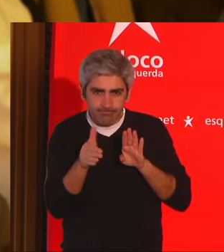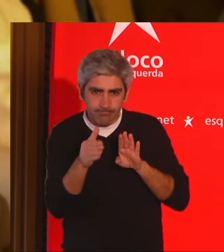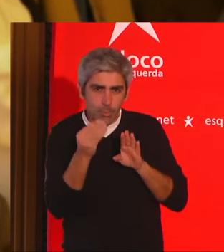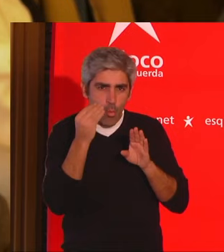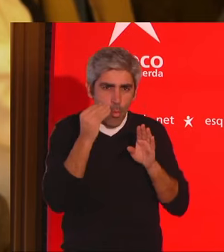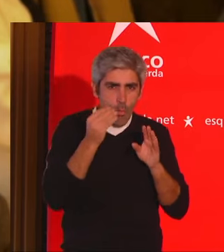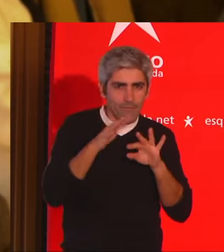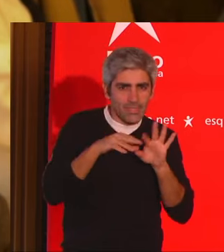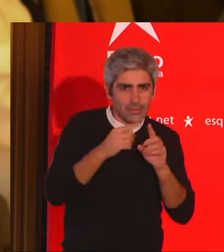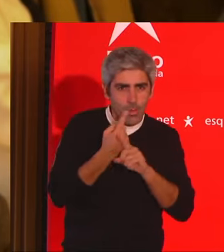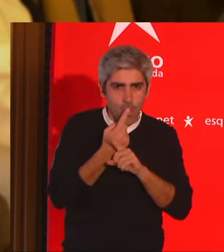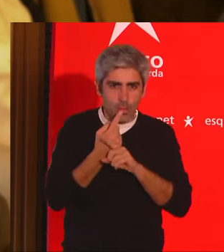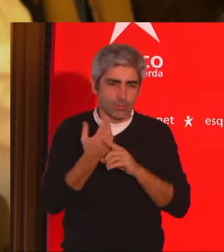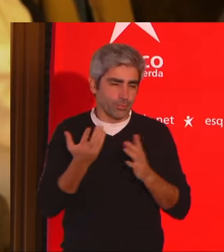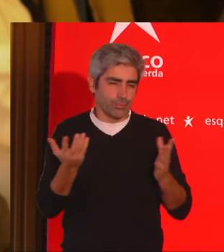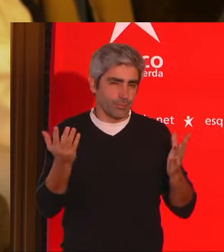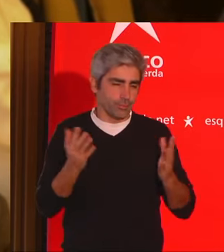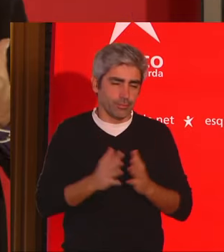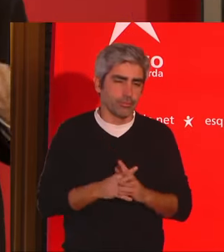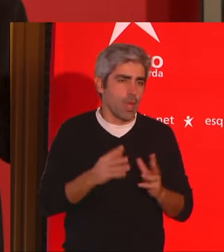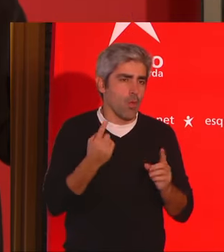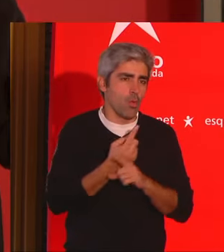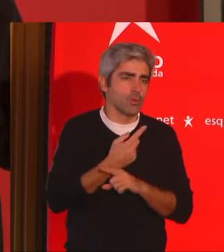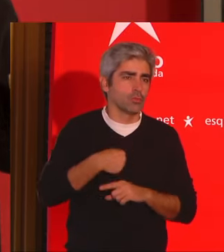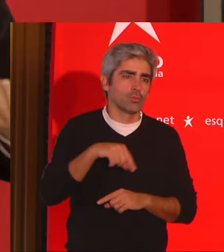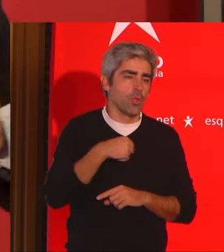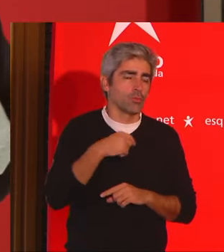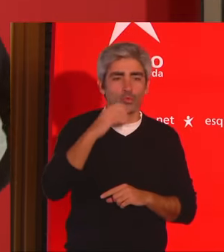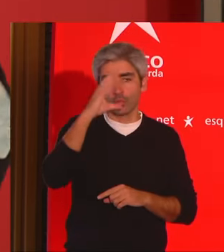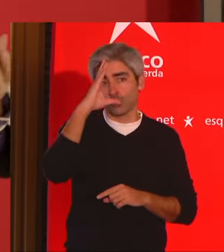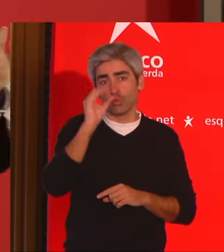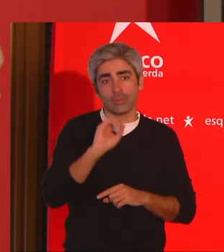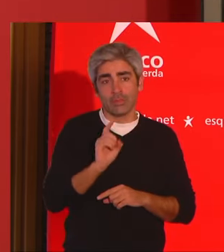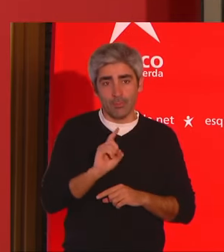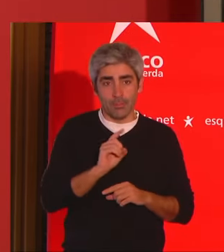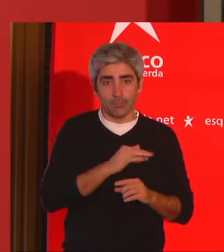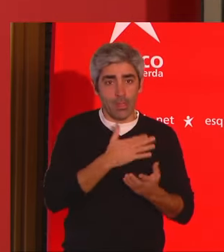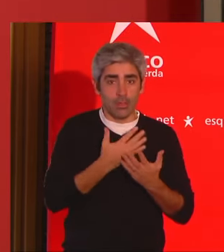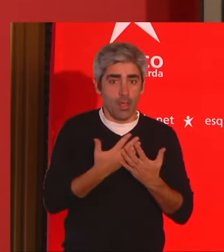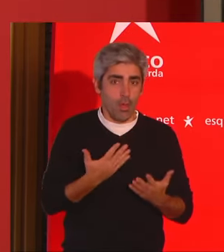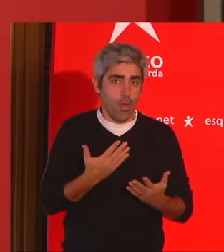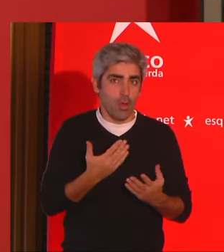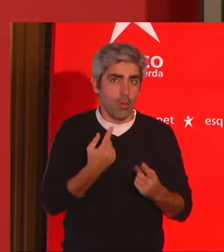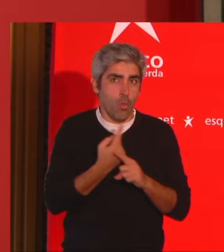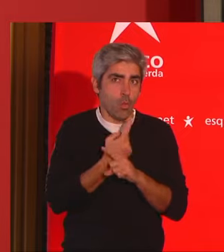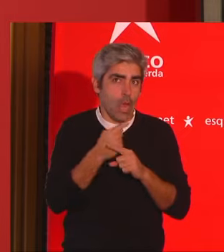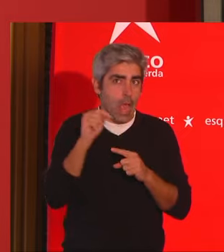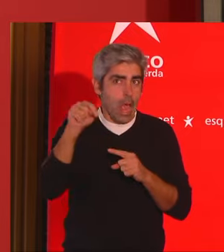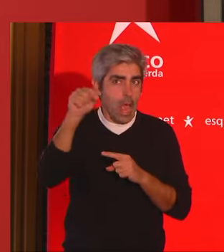roda. Há coisas que nós não sabemos, até hoje não sabemos, por exemplo,